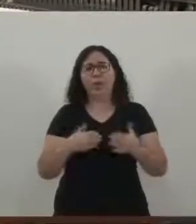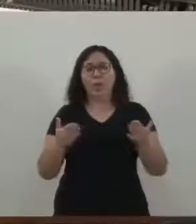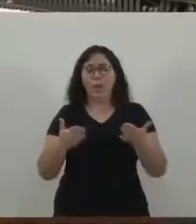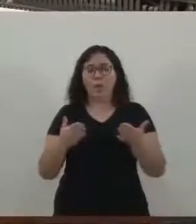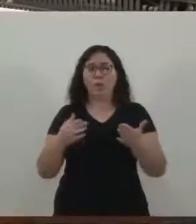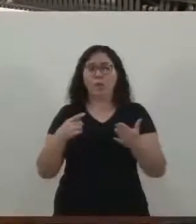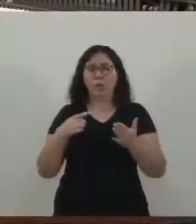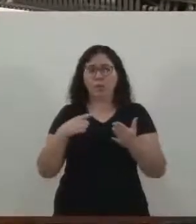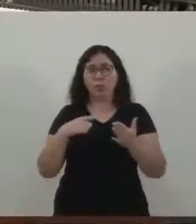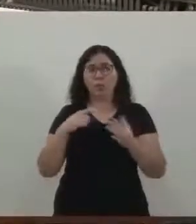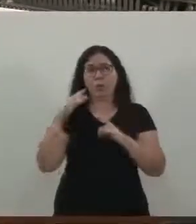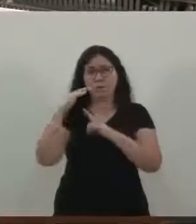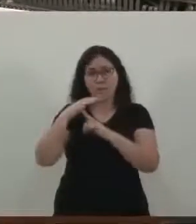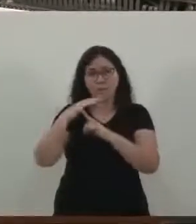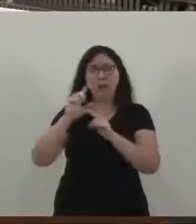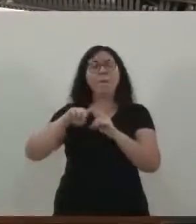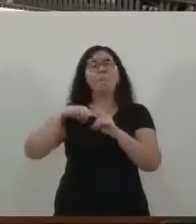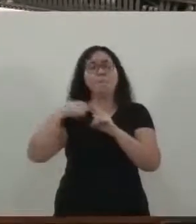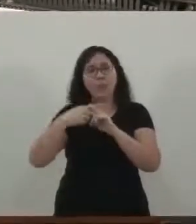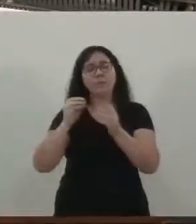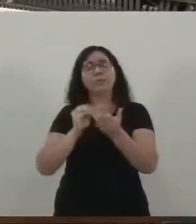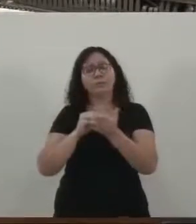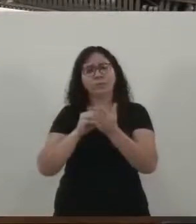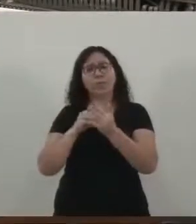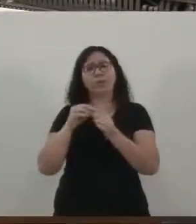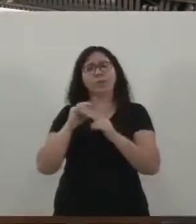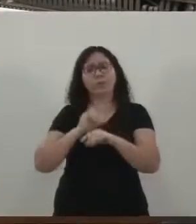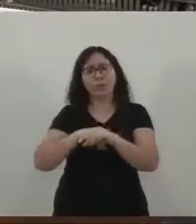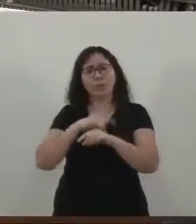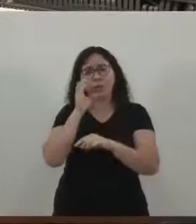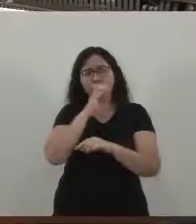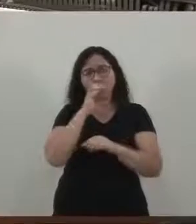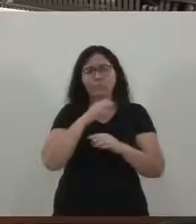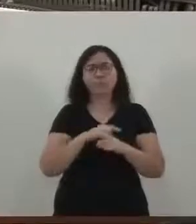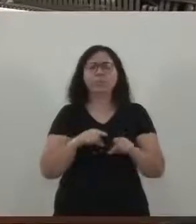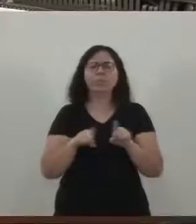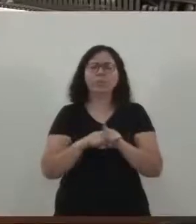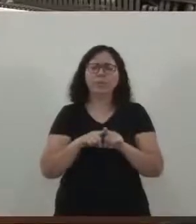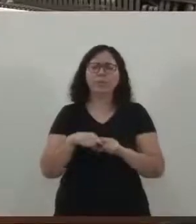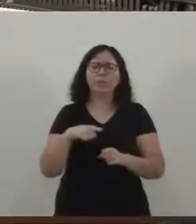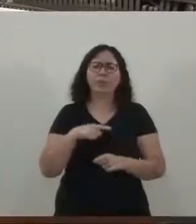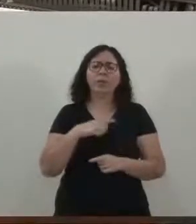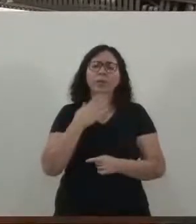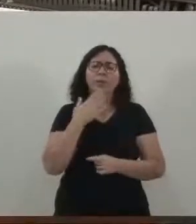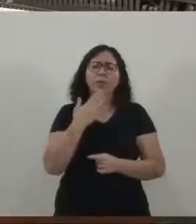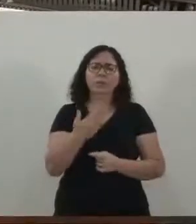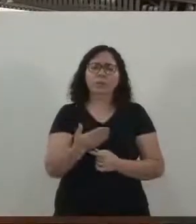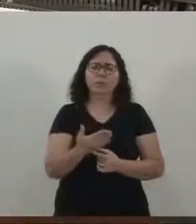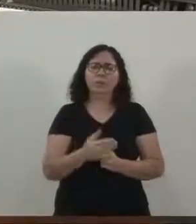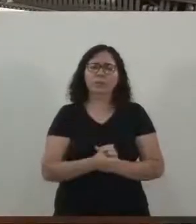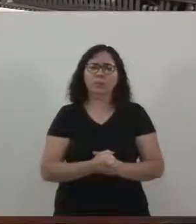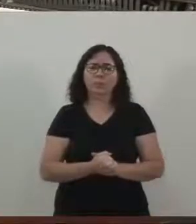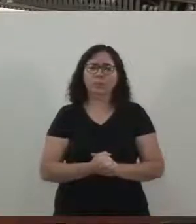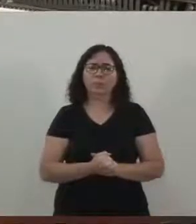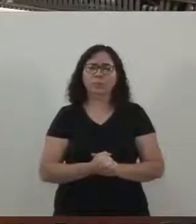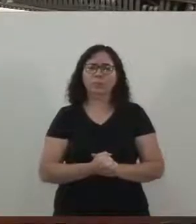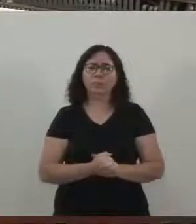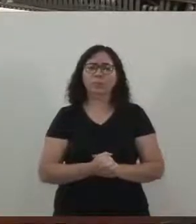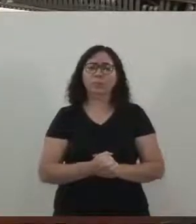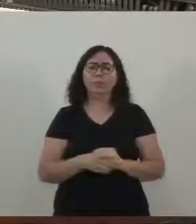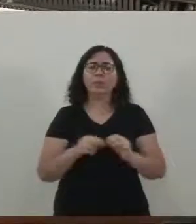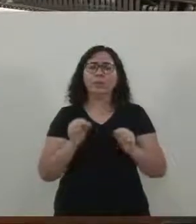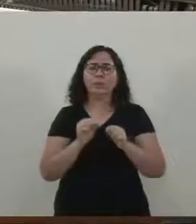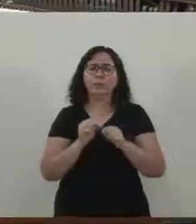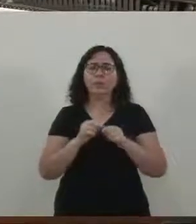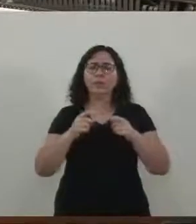feira que está lá, se faz mais necessário ainda. Também tenho pedido aí para que se promova a instalação de